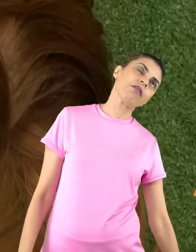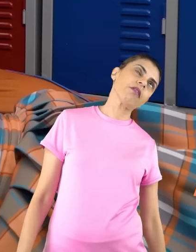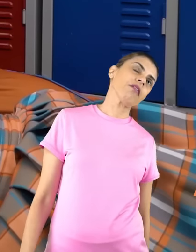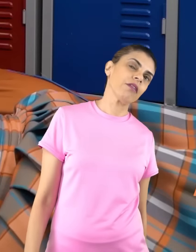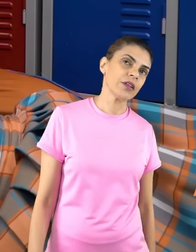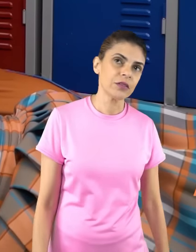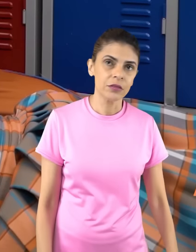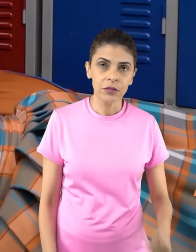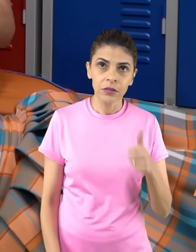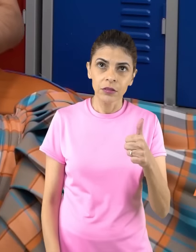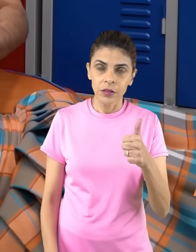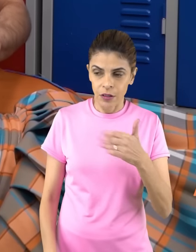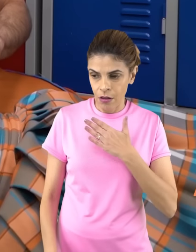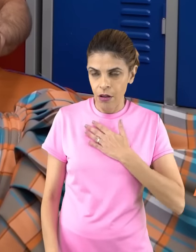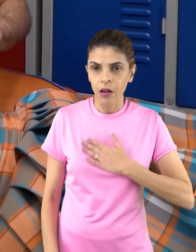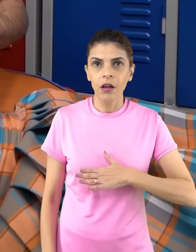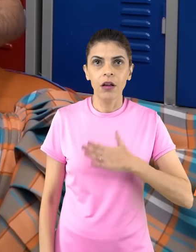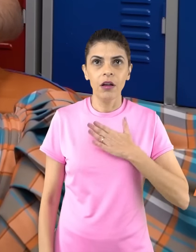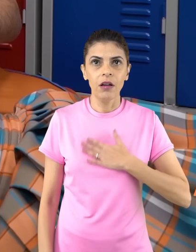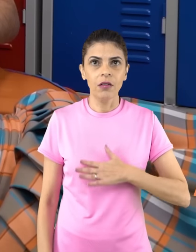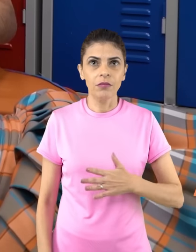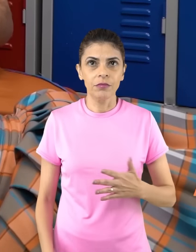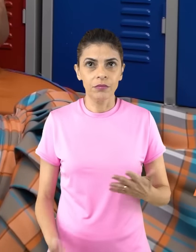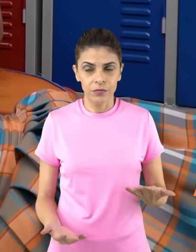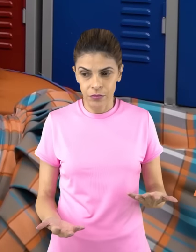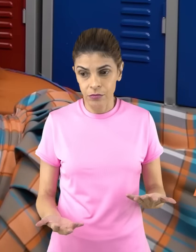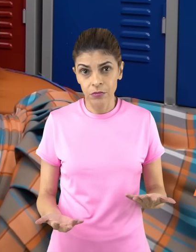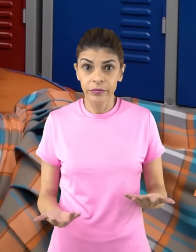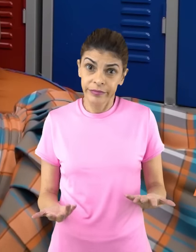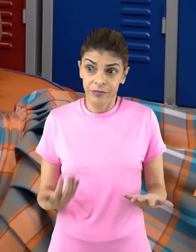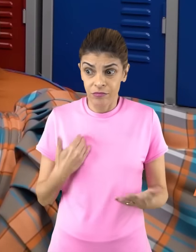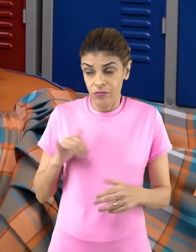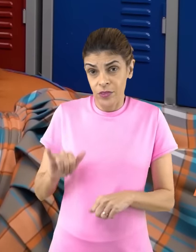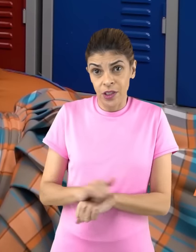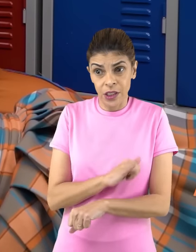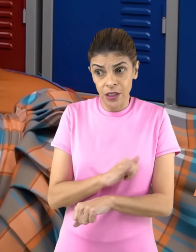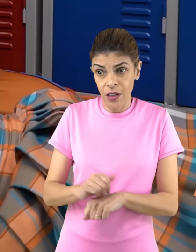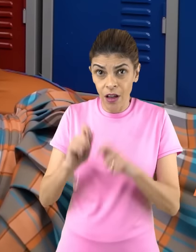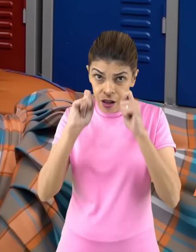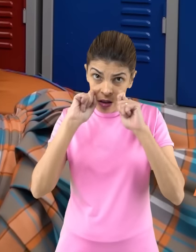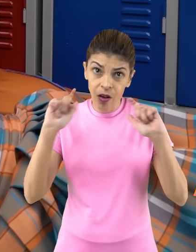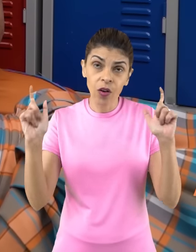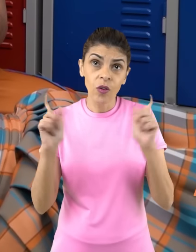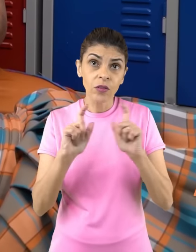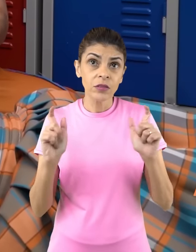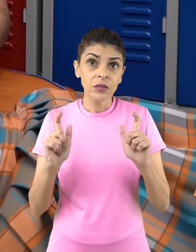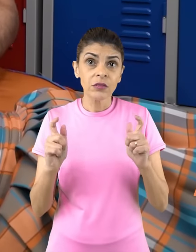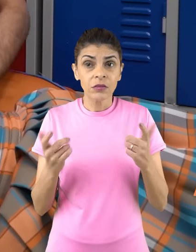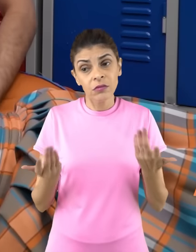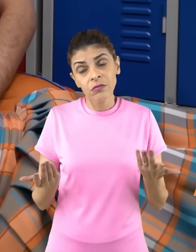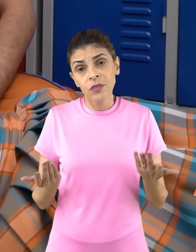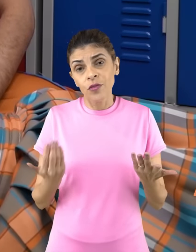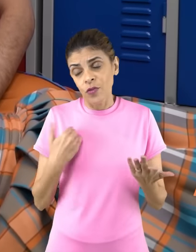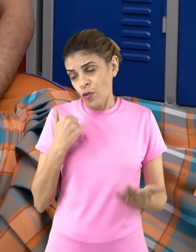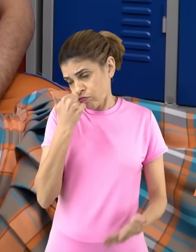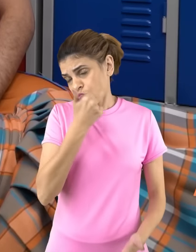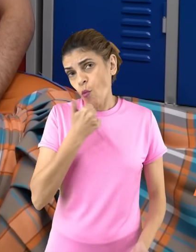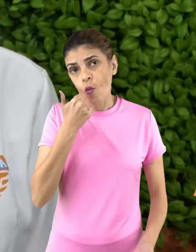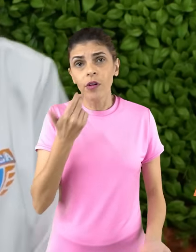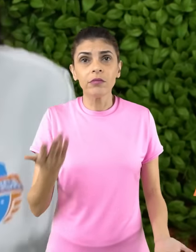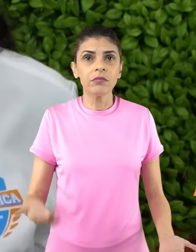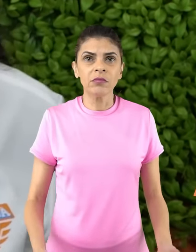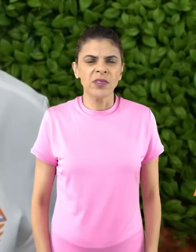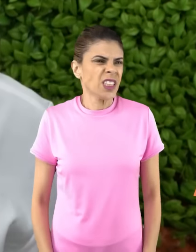Tá bem, tá bem Calma aí Já que é a única forma De ela acordar Eu vou dar um beijo nela